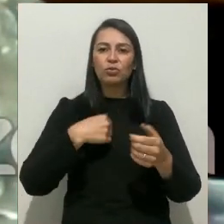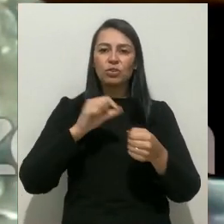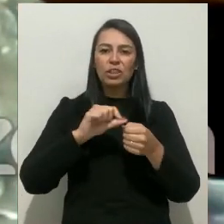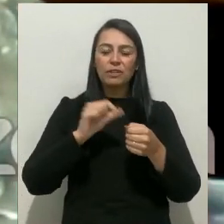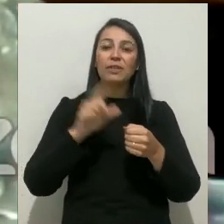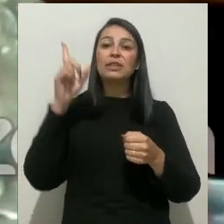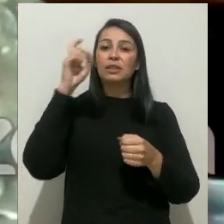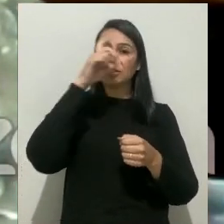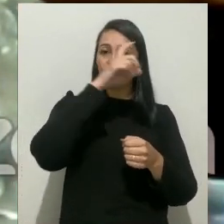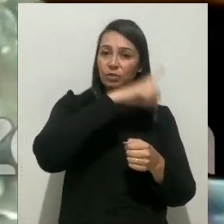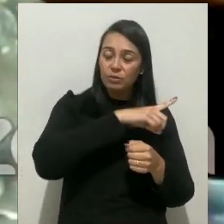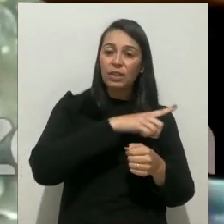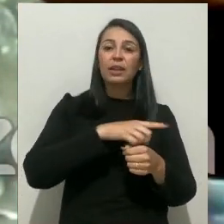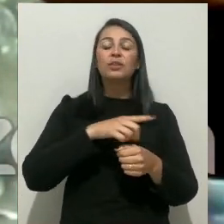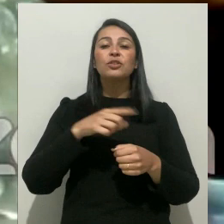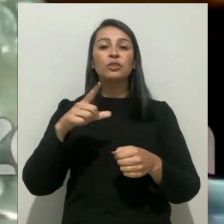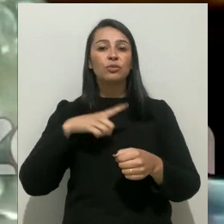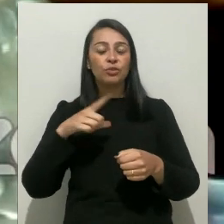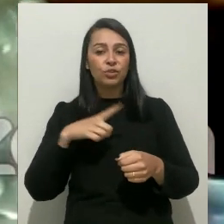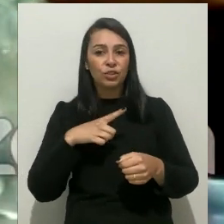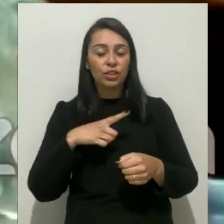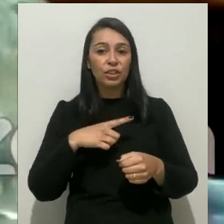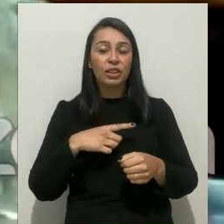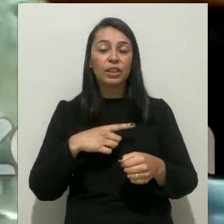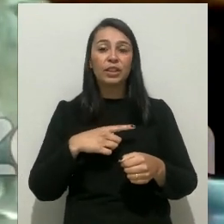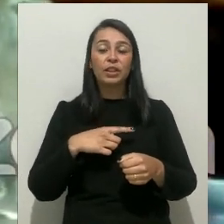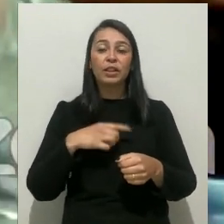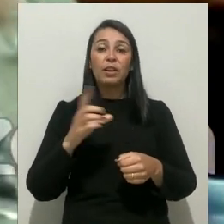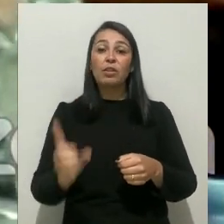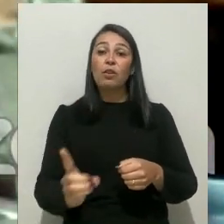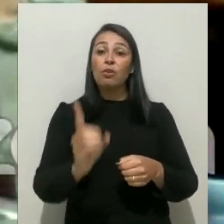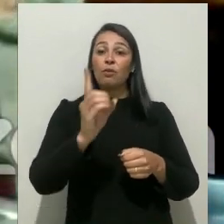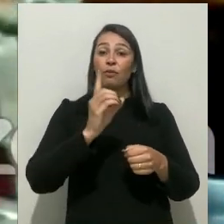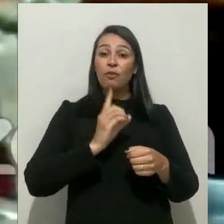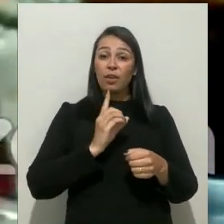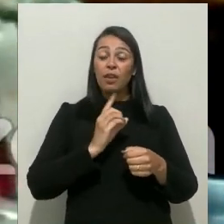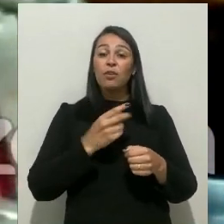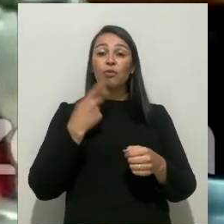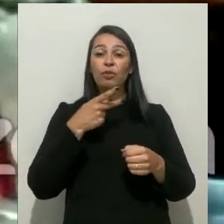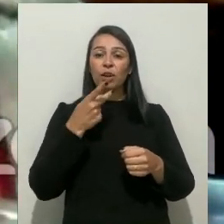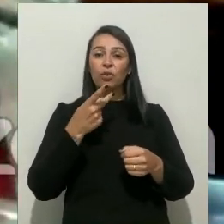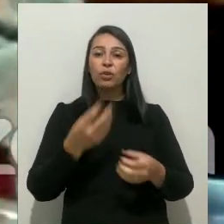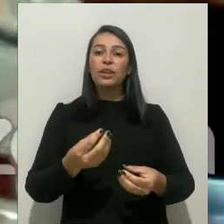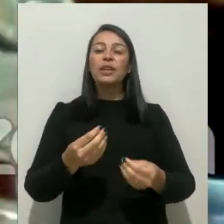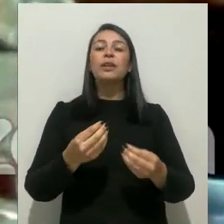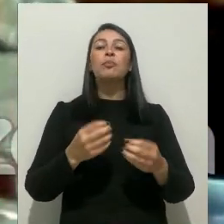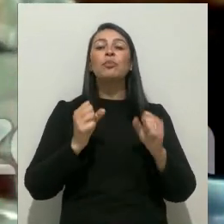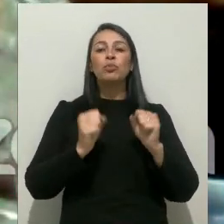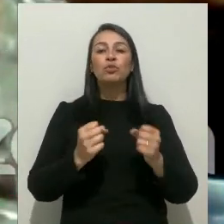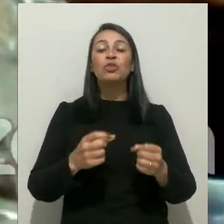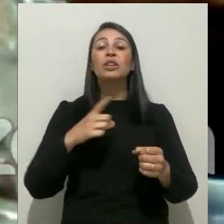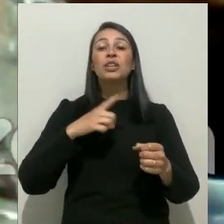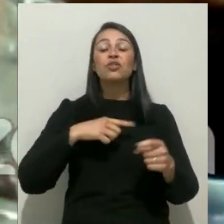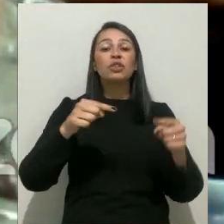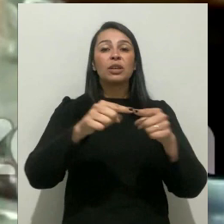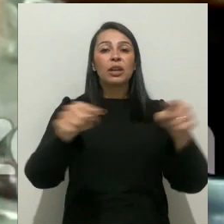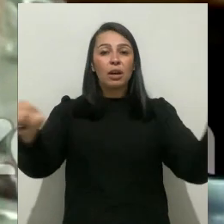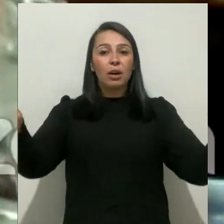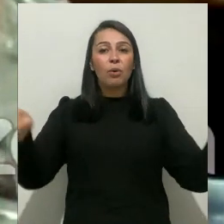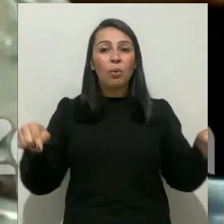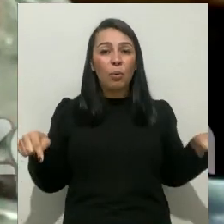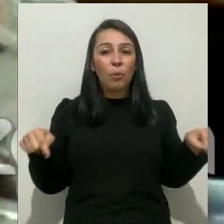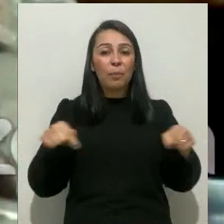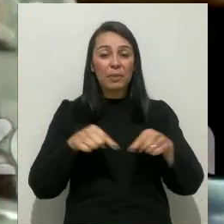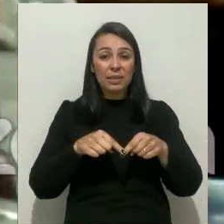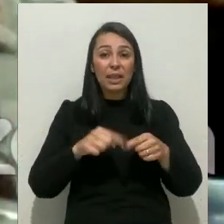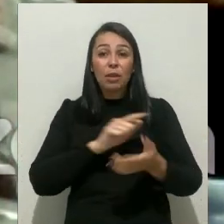das dificuldades sobrevindas, vinha pôr à minha disposição um ateliê, em seu dizer, de grandes dimensões, que, por